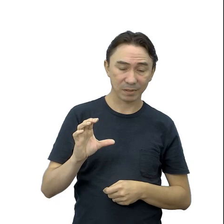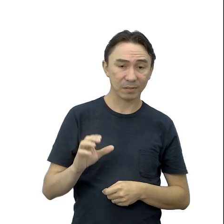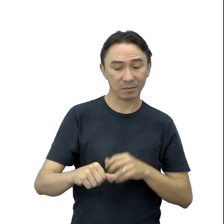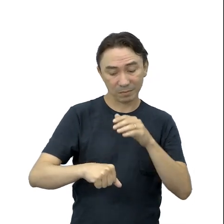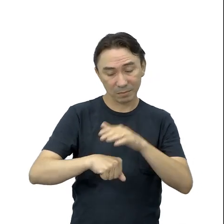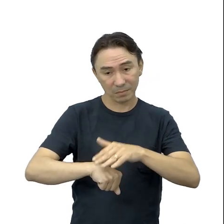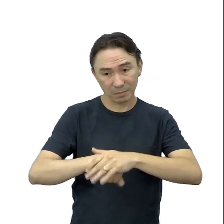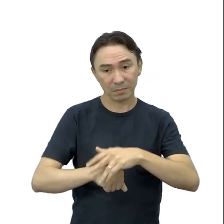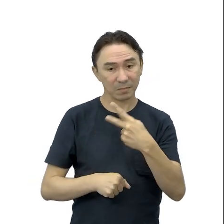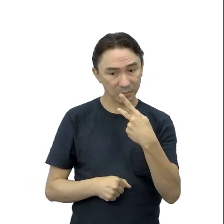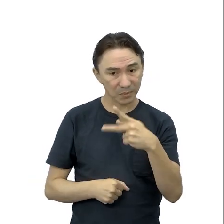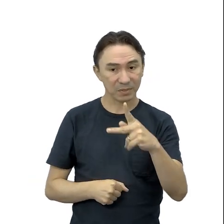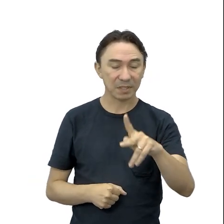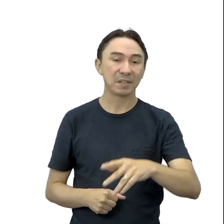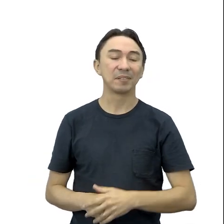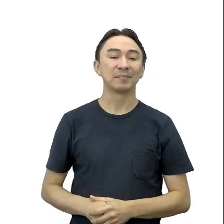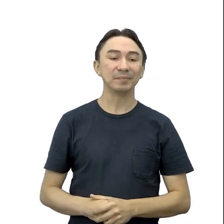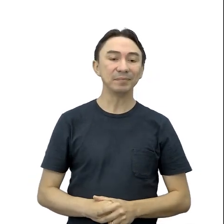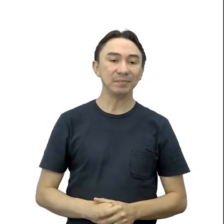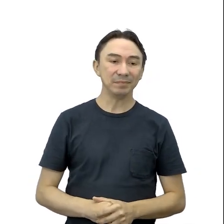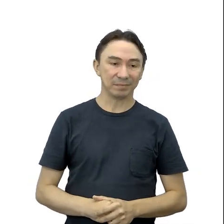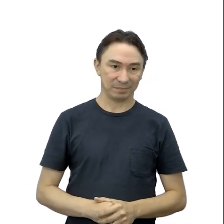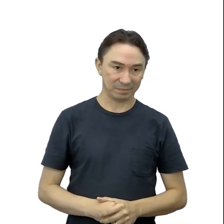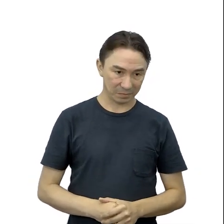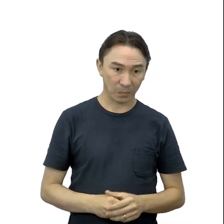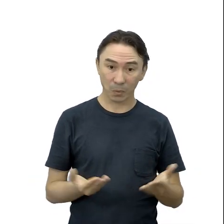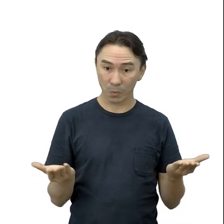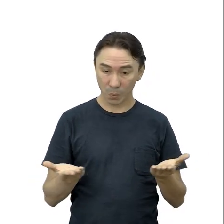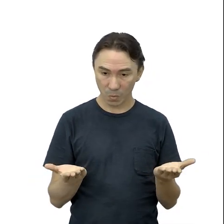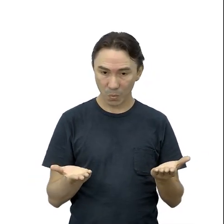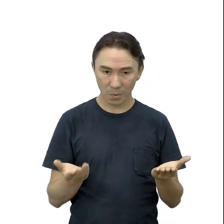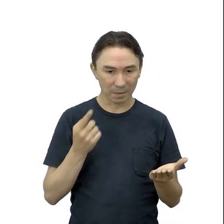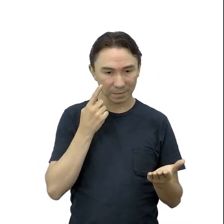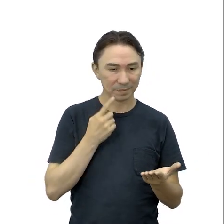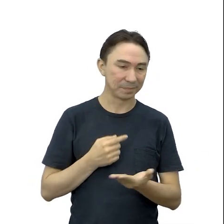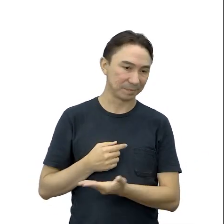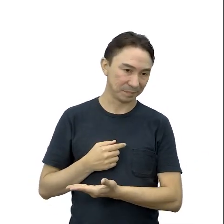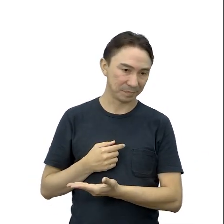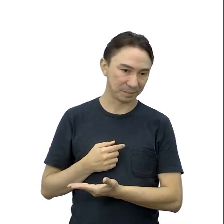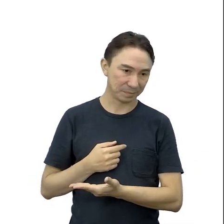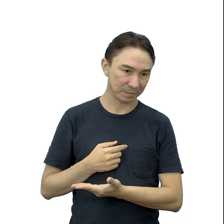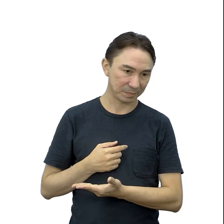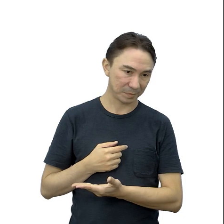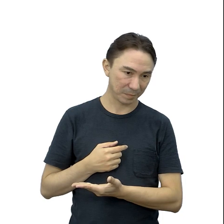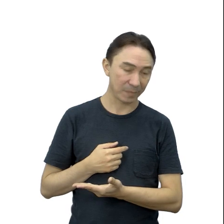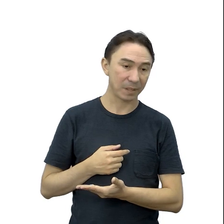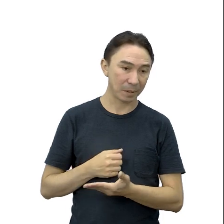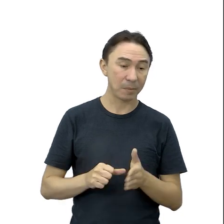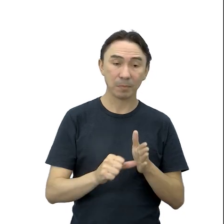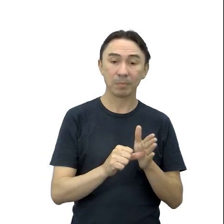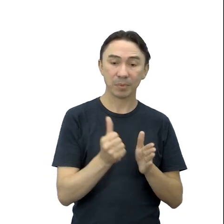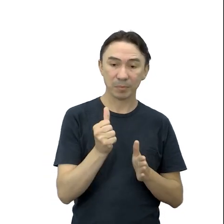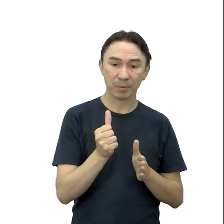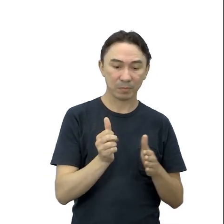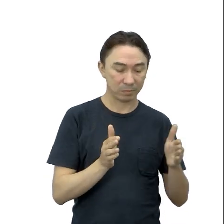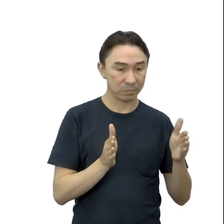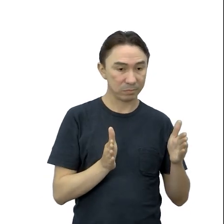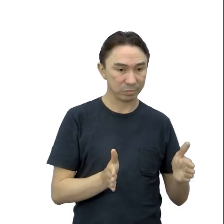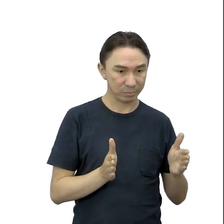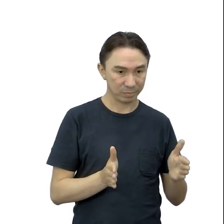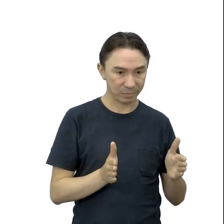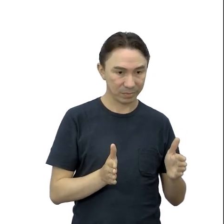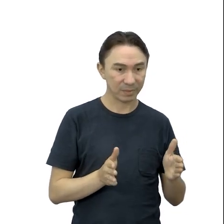vocês professores com os pares. Então, aqui nossa agenda, como a gente sempre apresenta, nós estamos nesse primeiro momento agora, então, que é